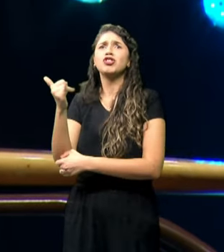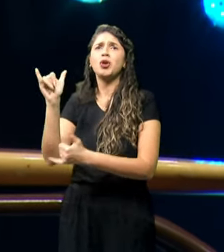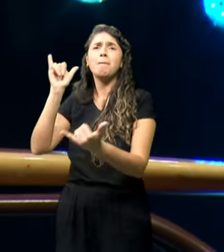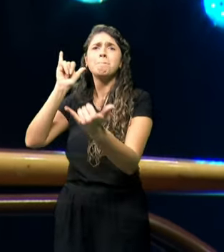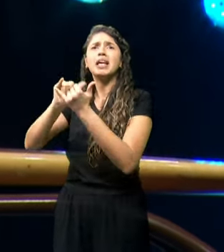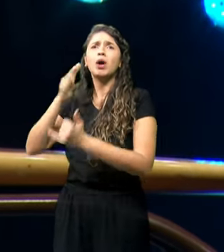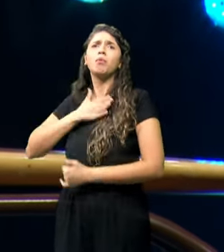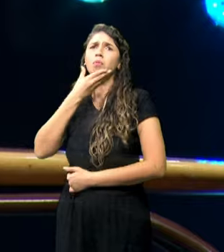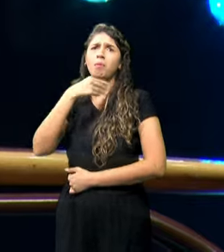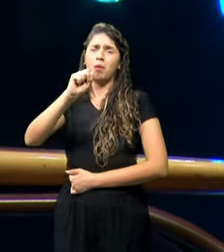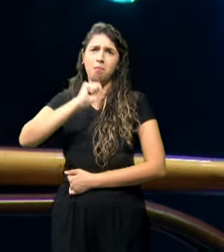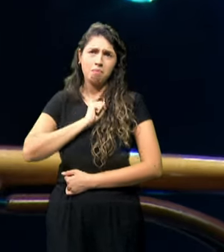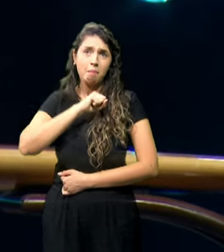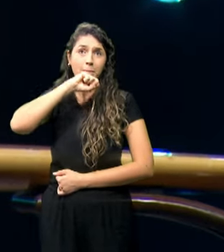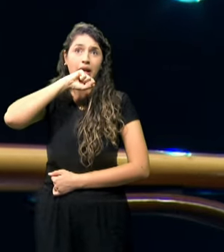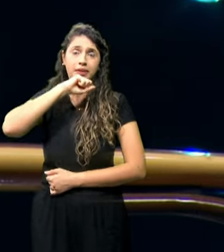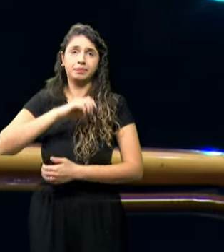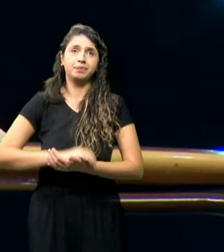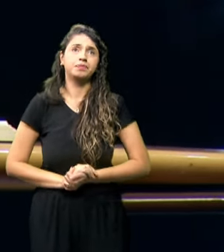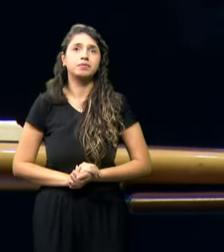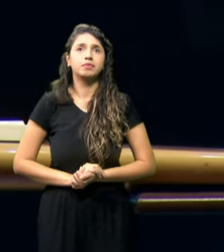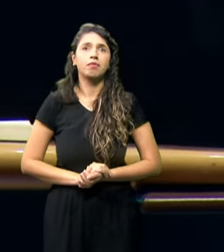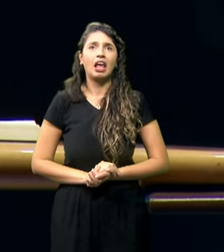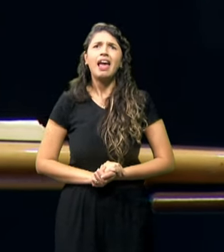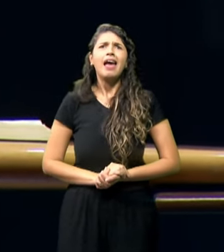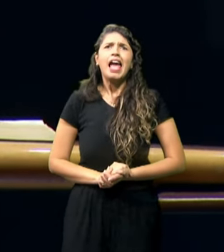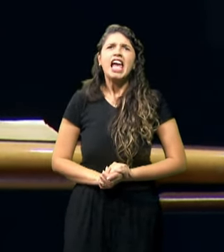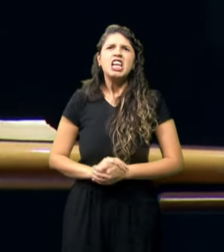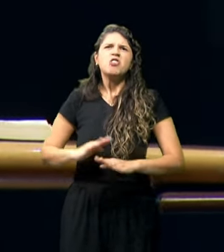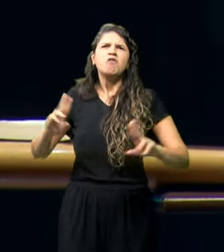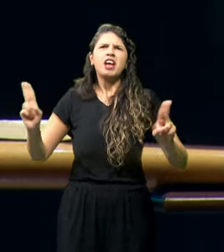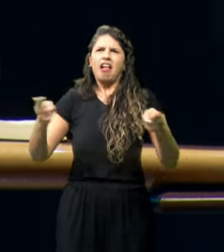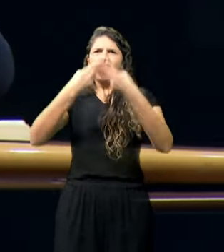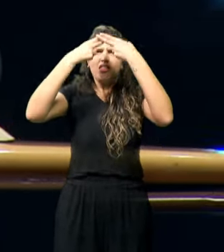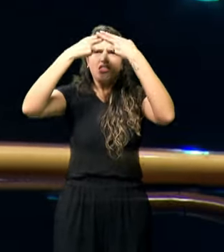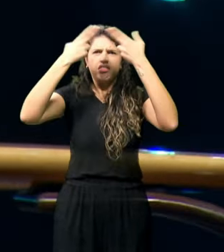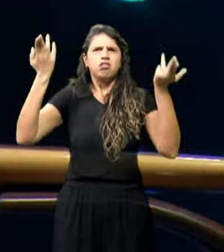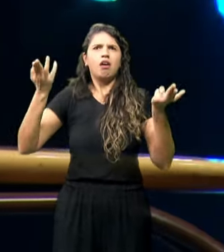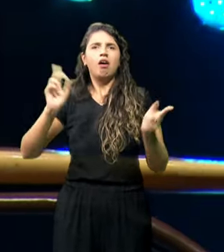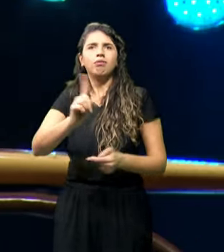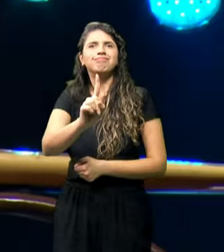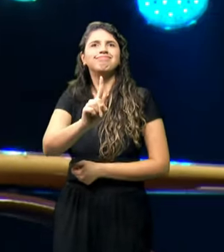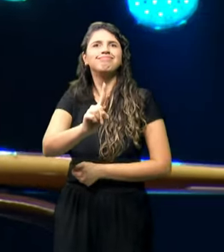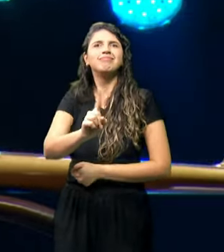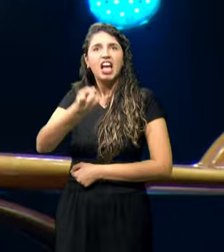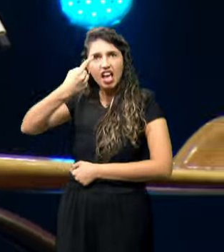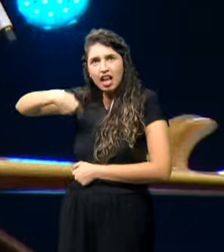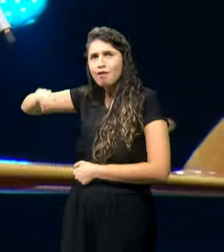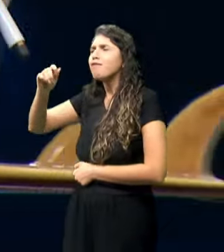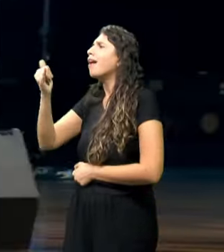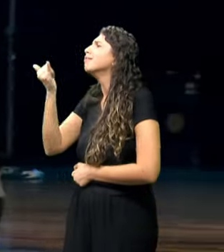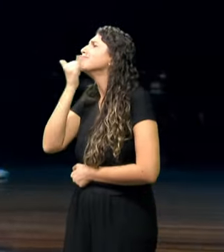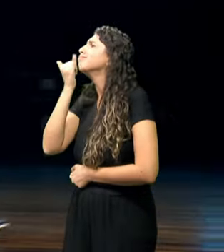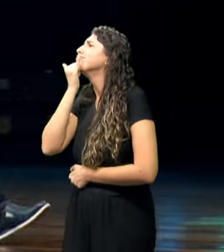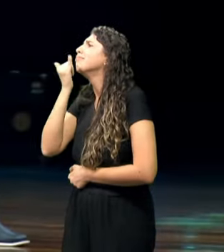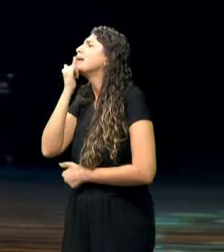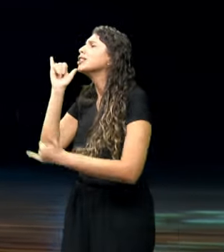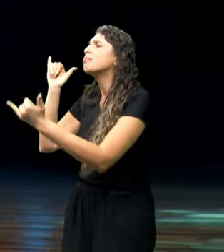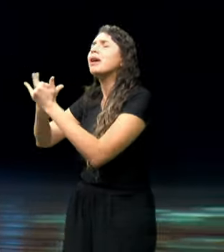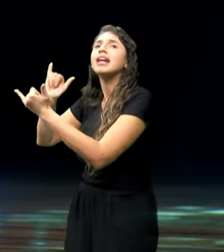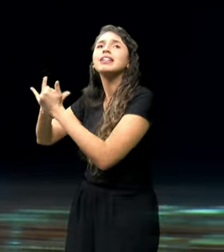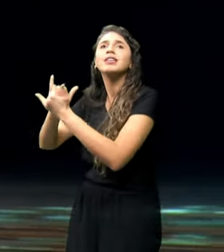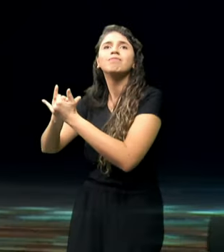reestabelece, não fica marcado por erros. Você pode ter errado na vida, talvez essa seja uma palavra rema